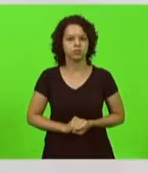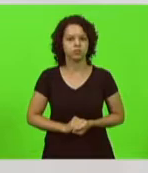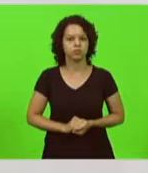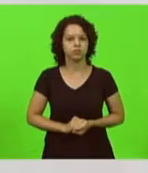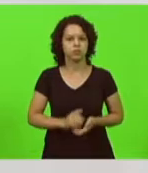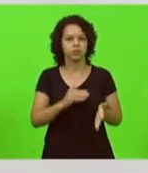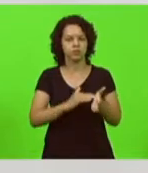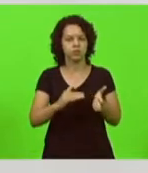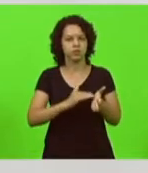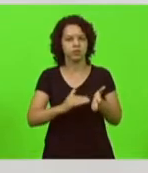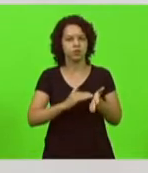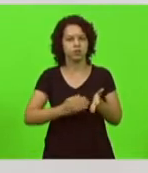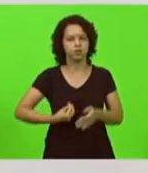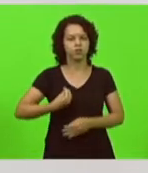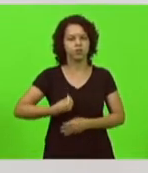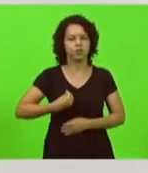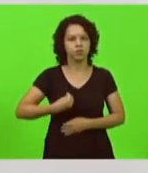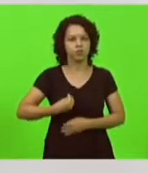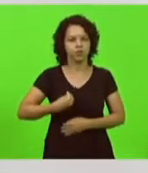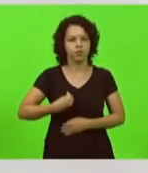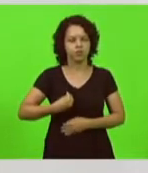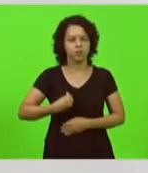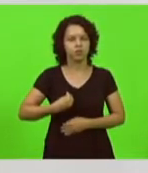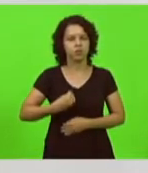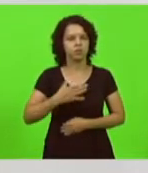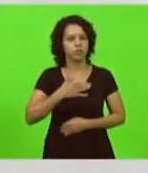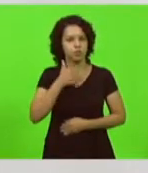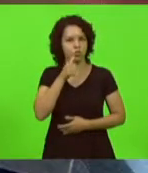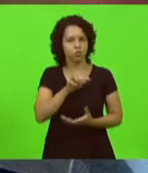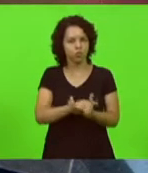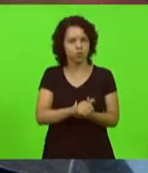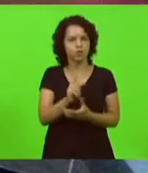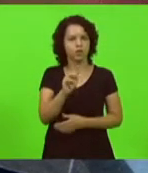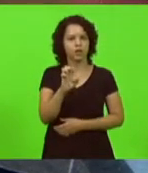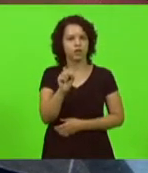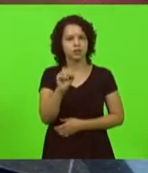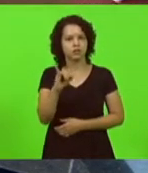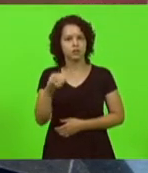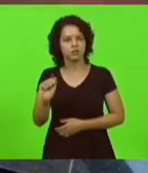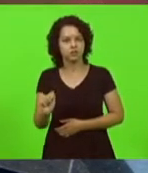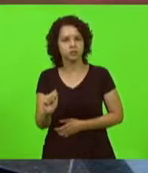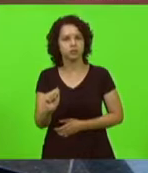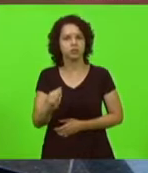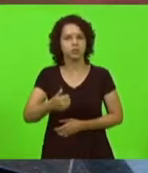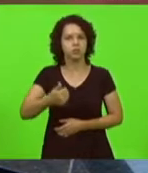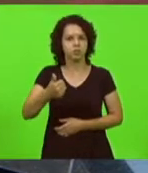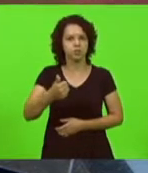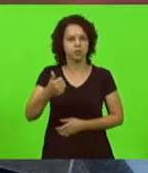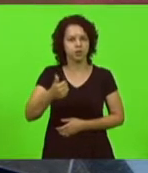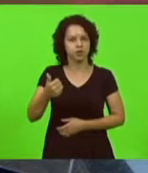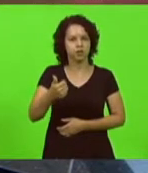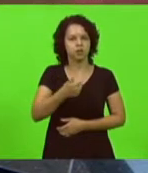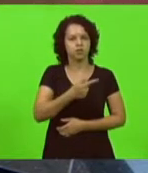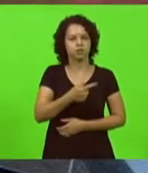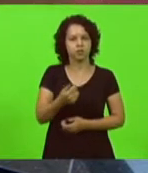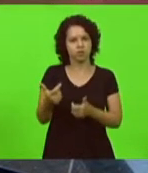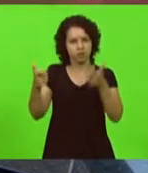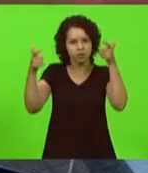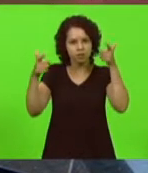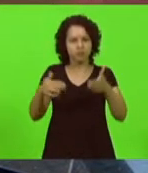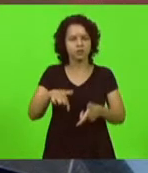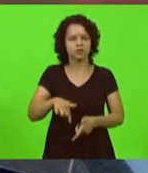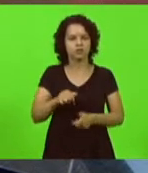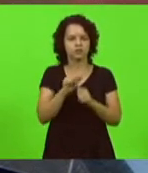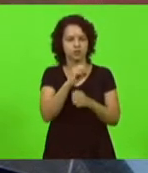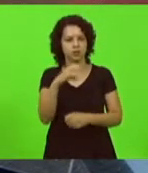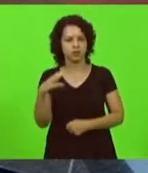secretários aqui presentes, minha esposa, Késia, nossa primeira-dama de Santa Catarina,